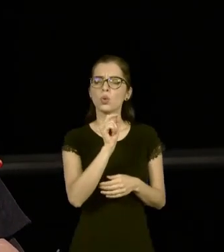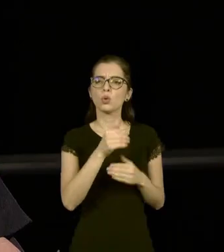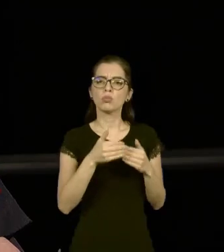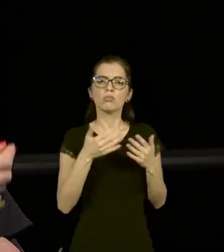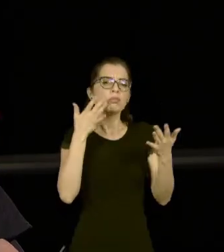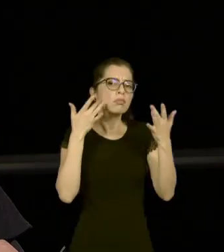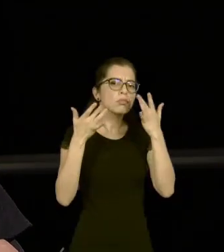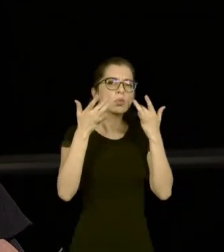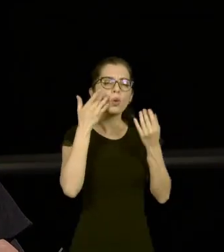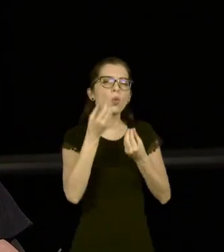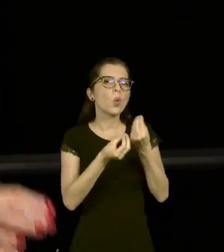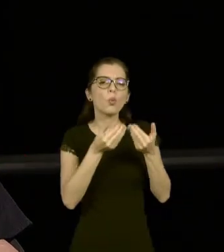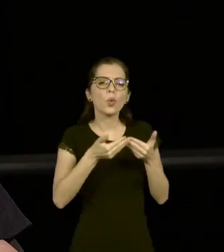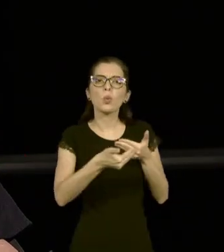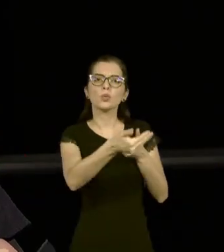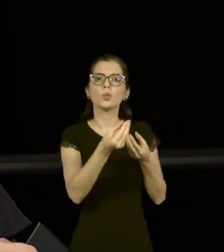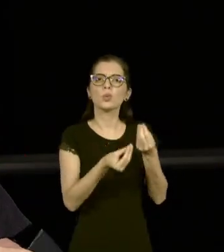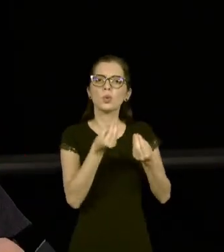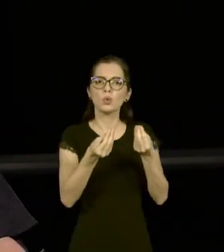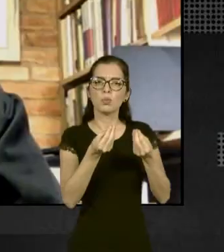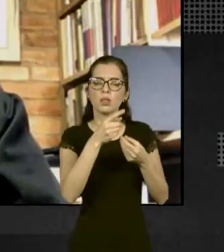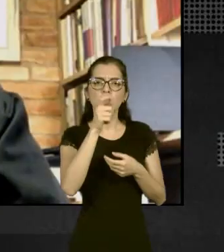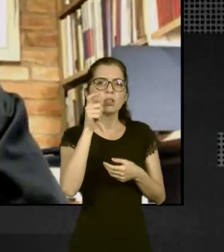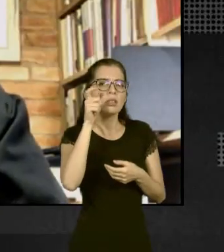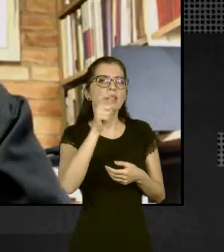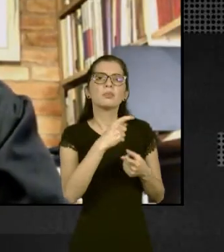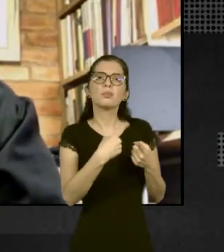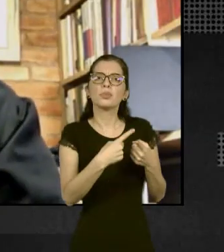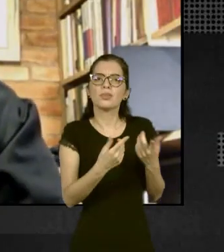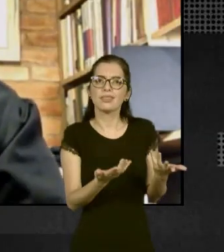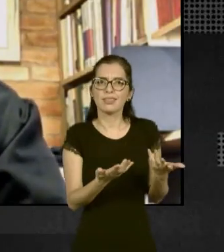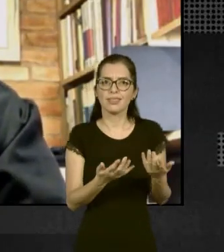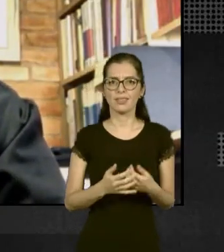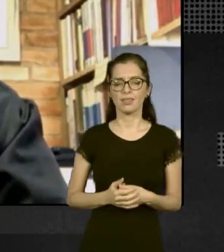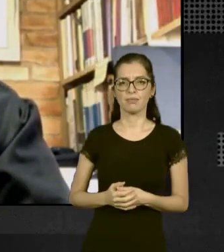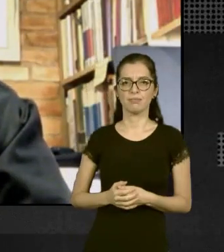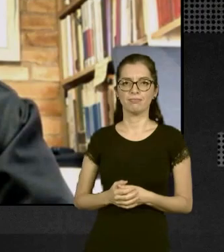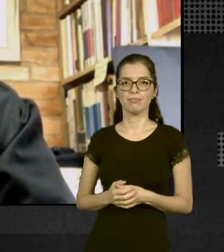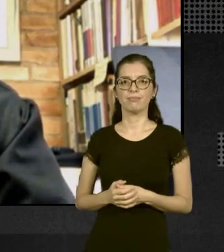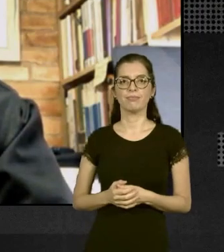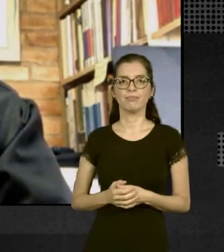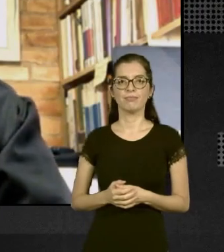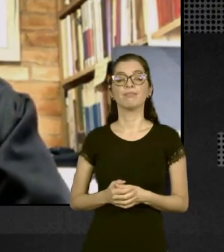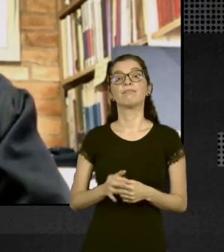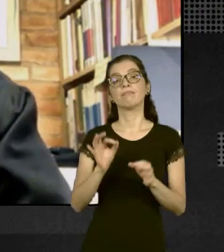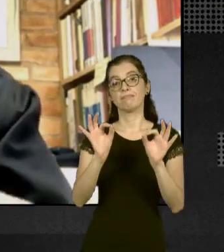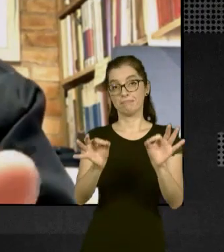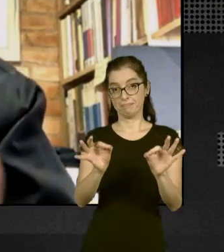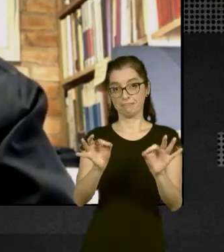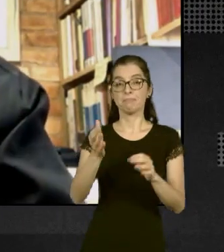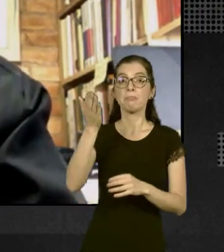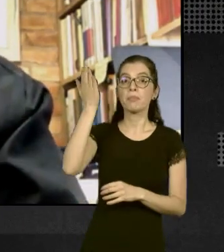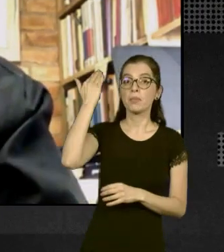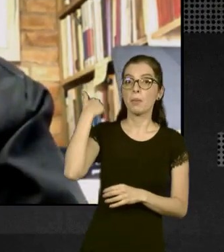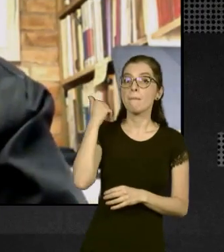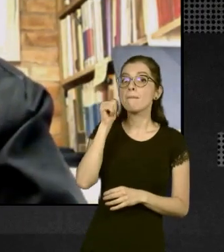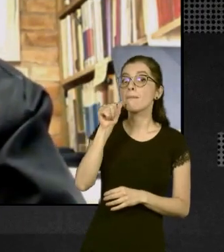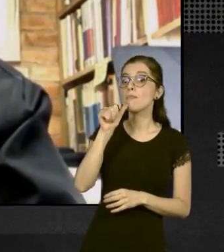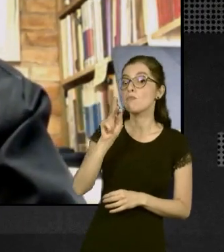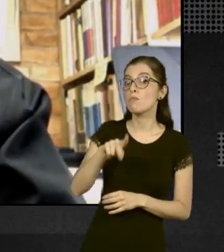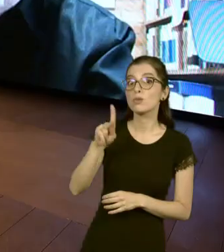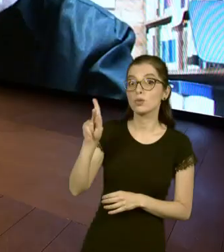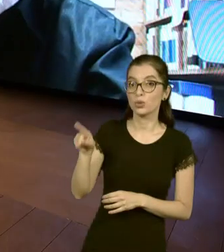teatro, as peças que você assistiu? Sim, eu tinha uma professora, né, na